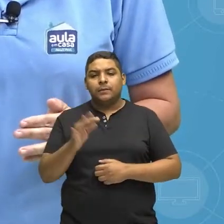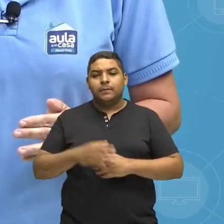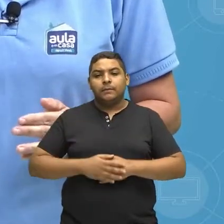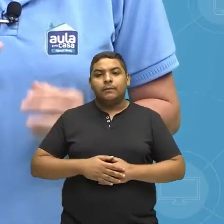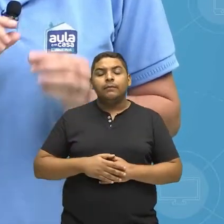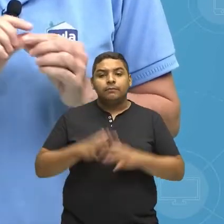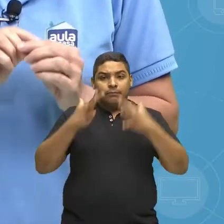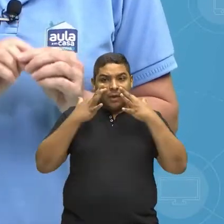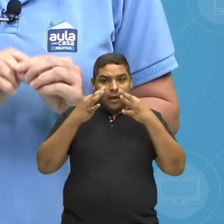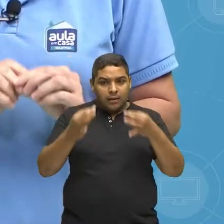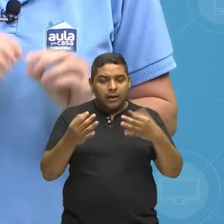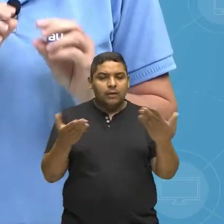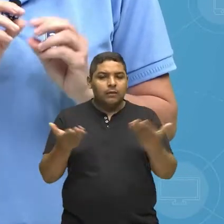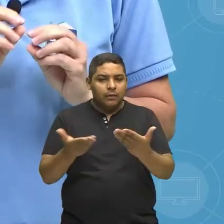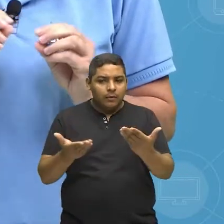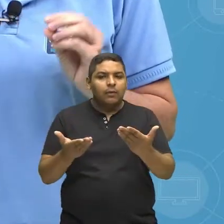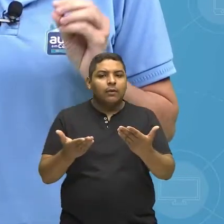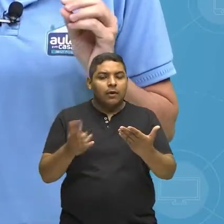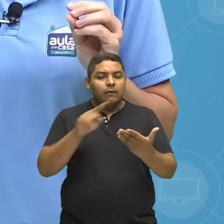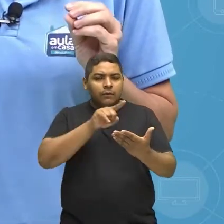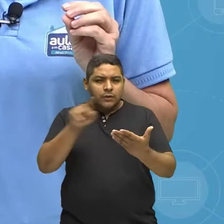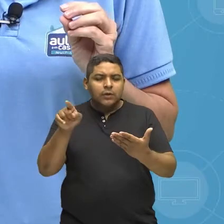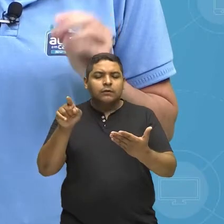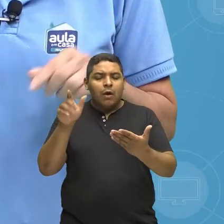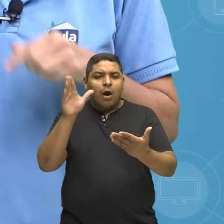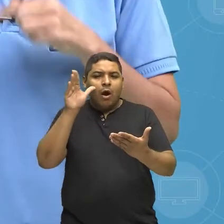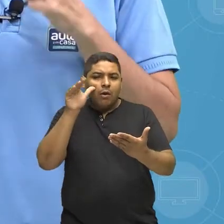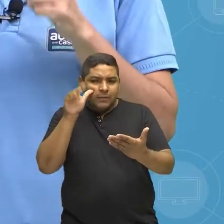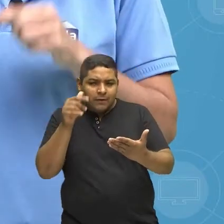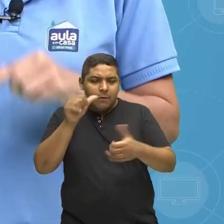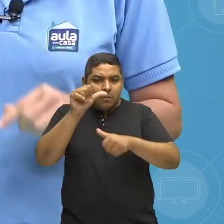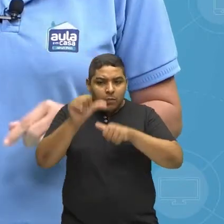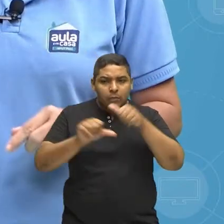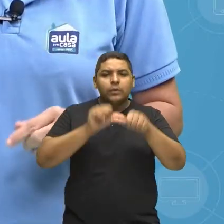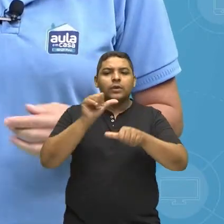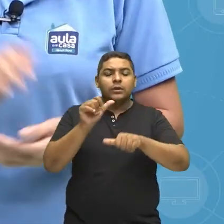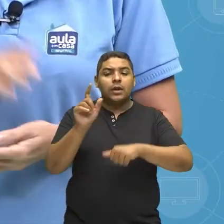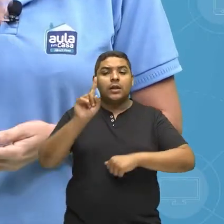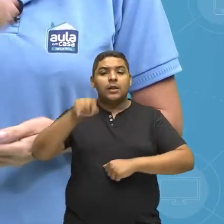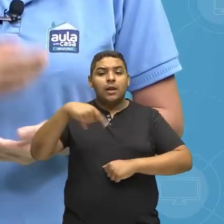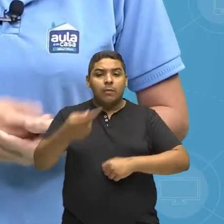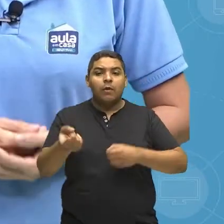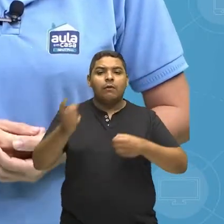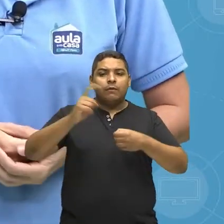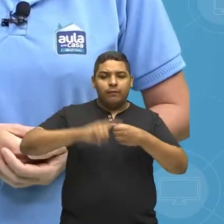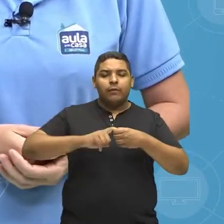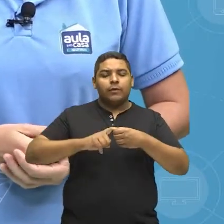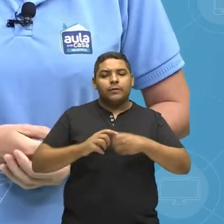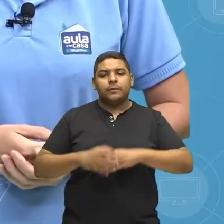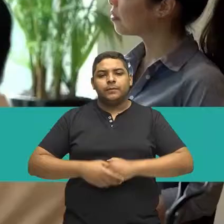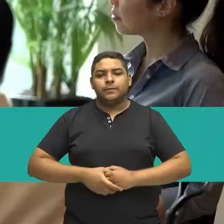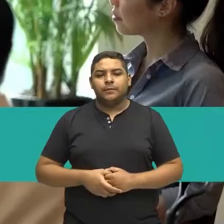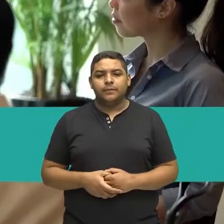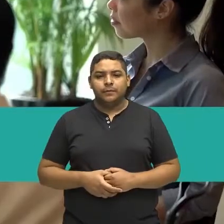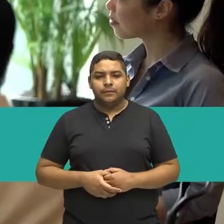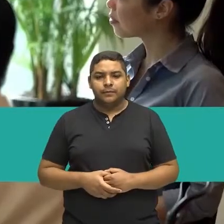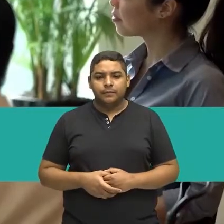fiquem bastante atentos, ok? Vocês vão observar essa mudança. Depois eu volto para a gente rever. Acompanhe.